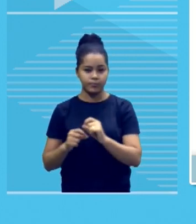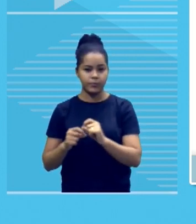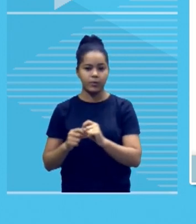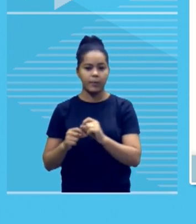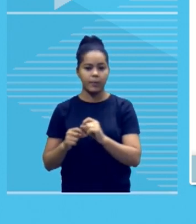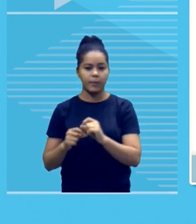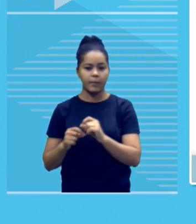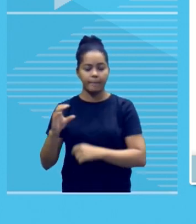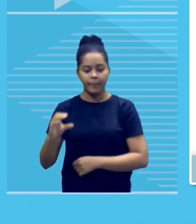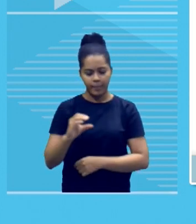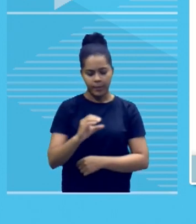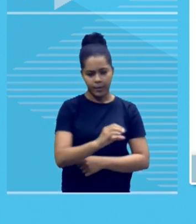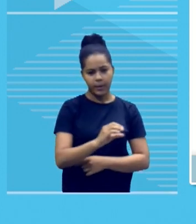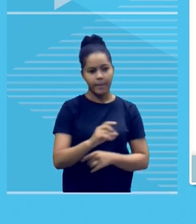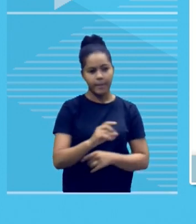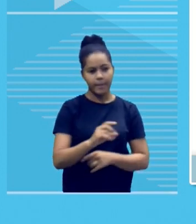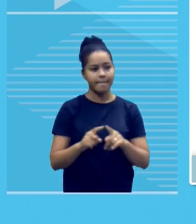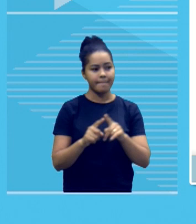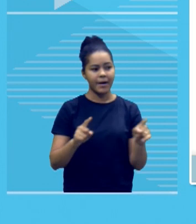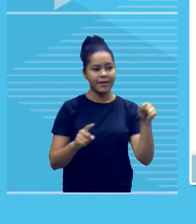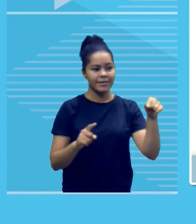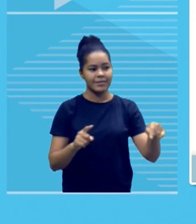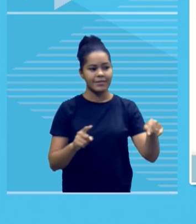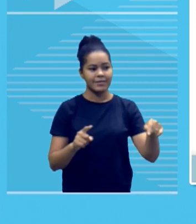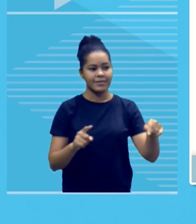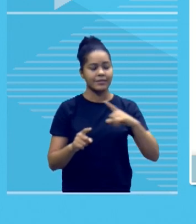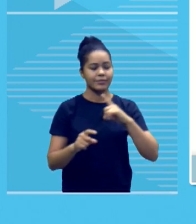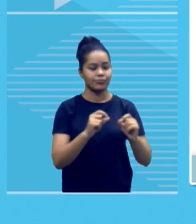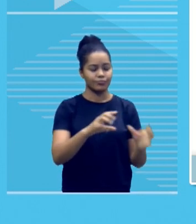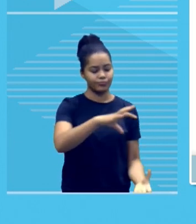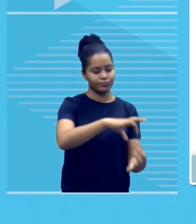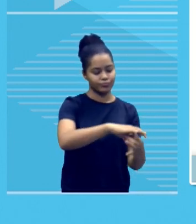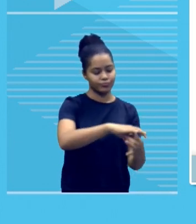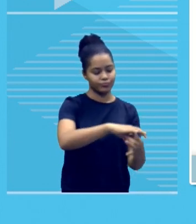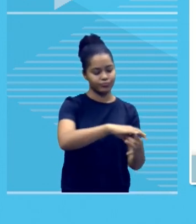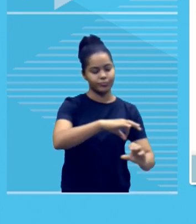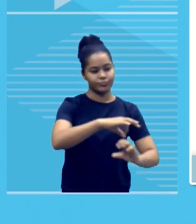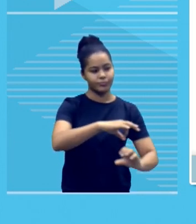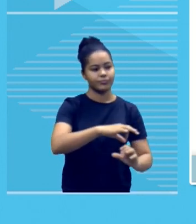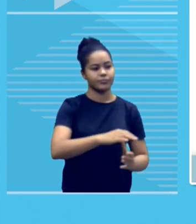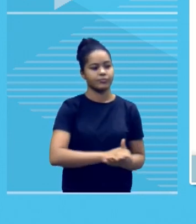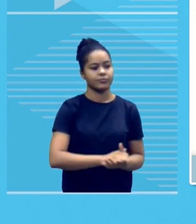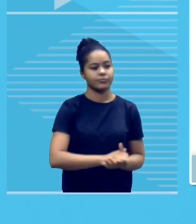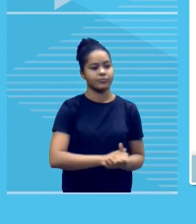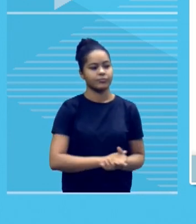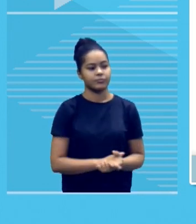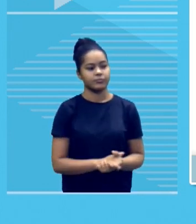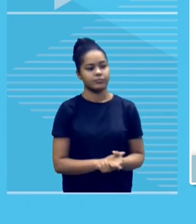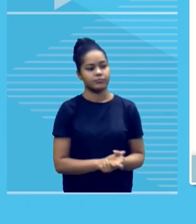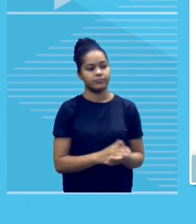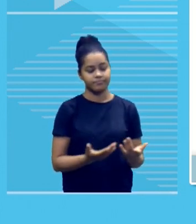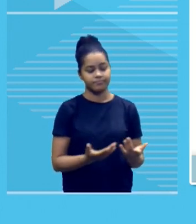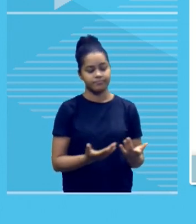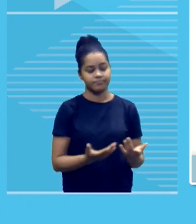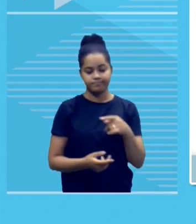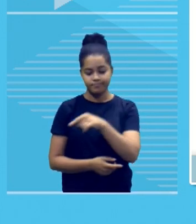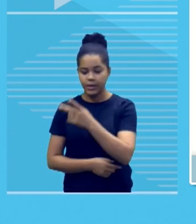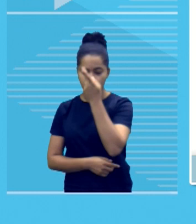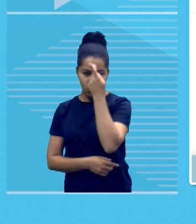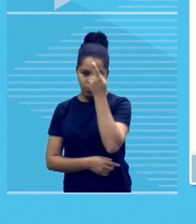carbonos aqui tem mais de uma sequência de carbono aqui é ramificada então se uma cadeia aqui é normal